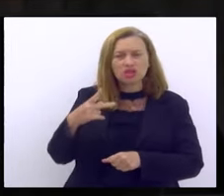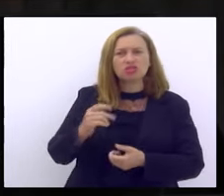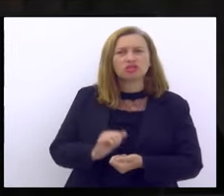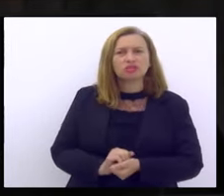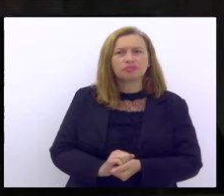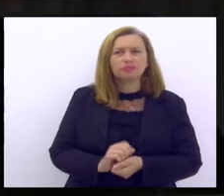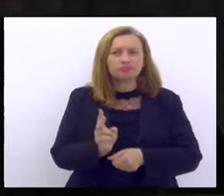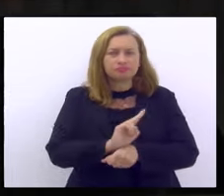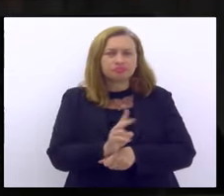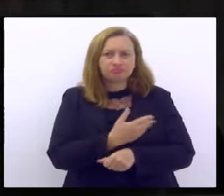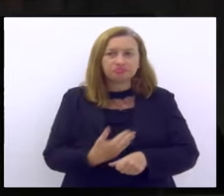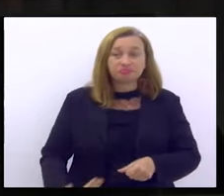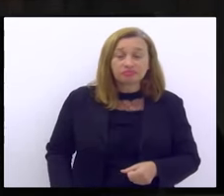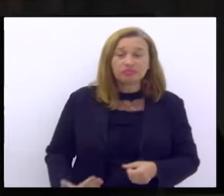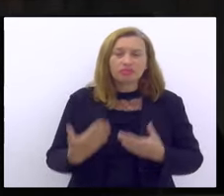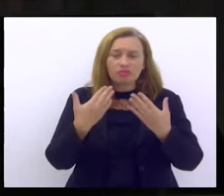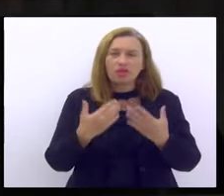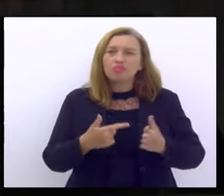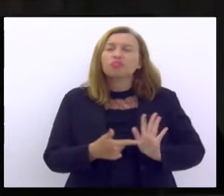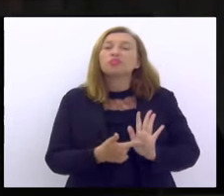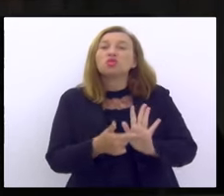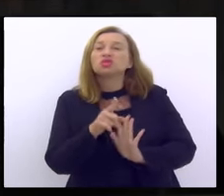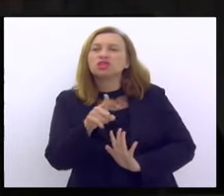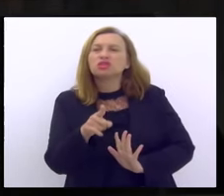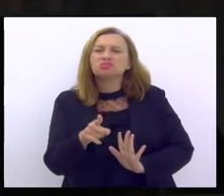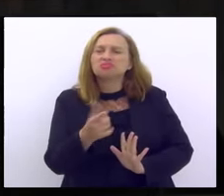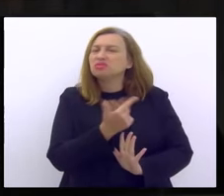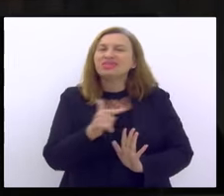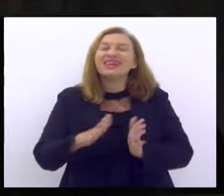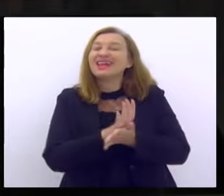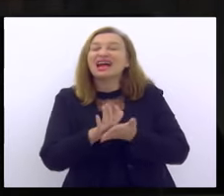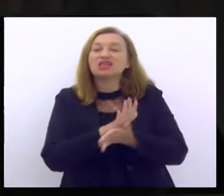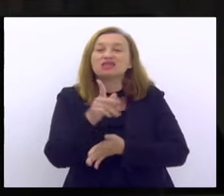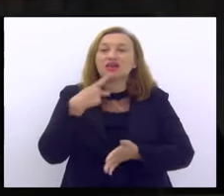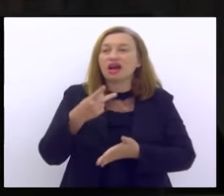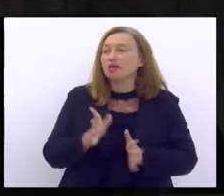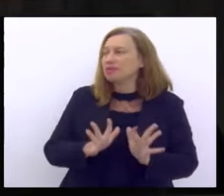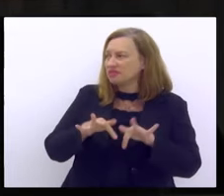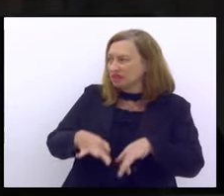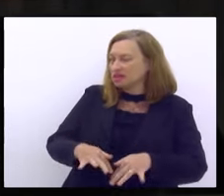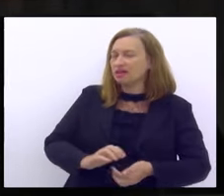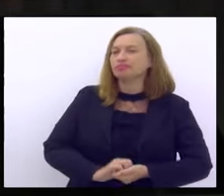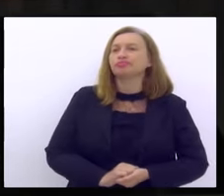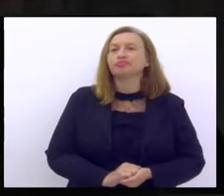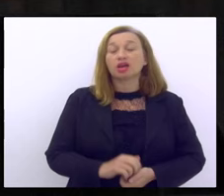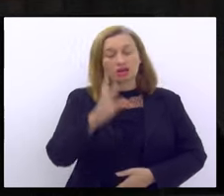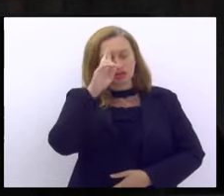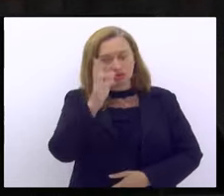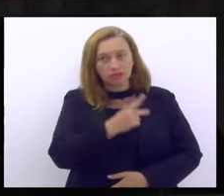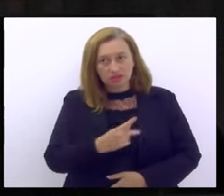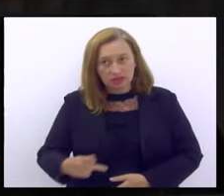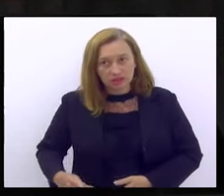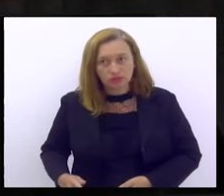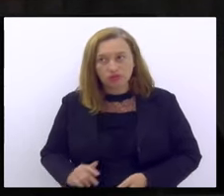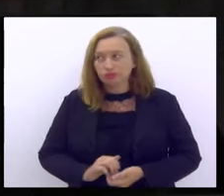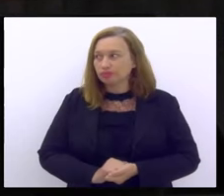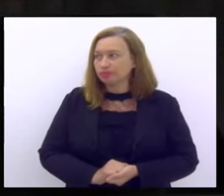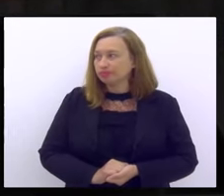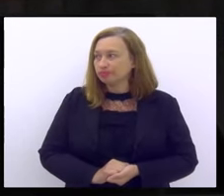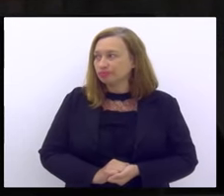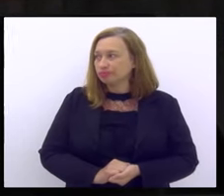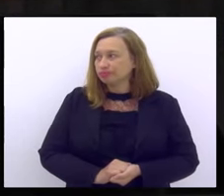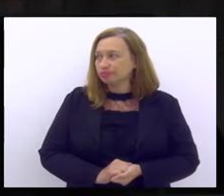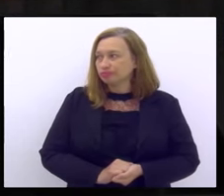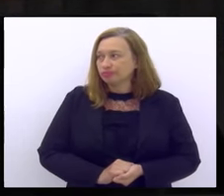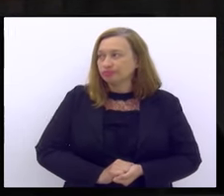municipal. Apresente aí. Você não tem o que apresentar. E, para finalizar, presidente, eu